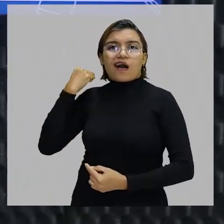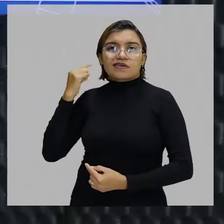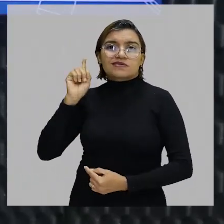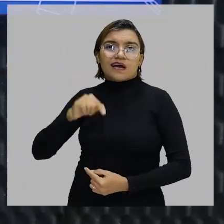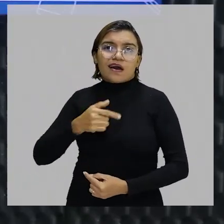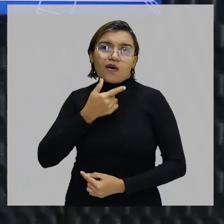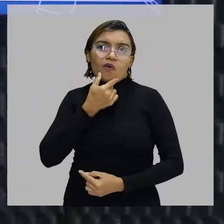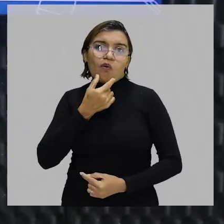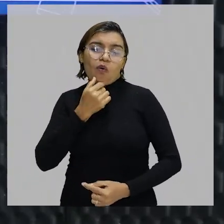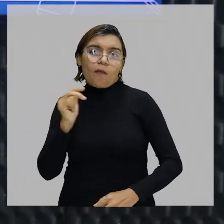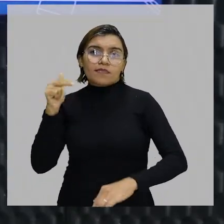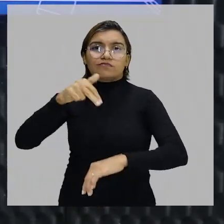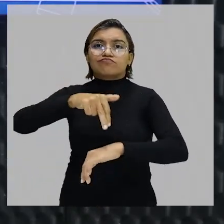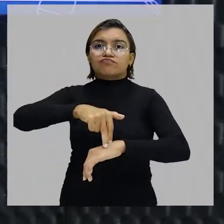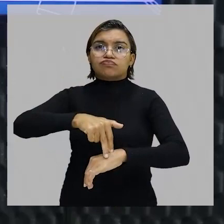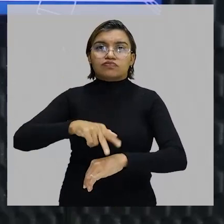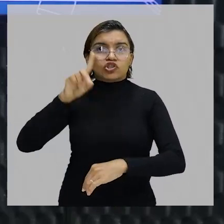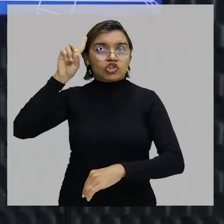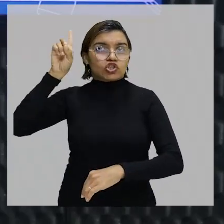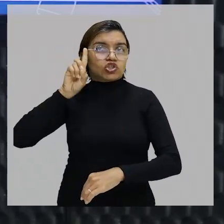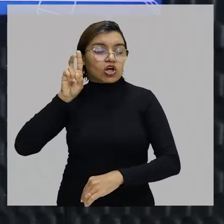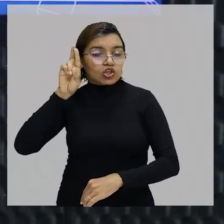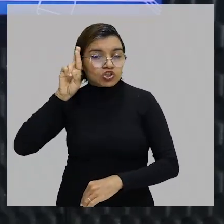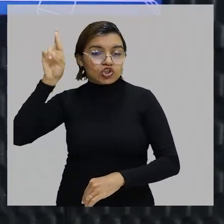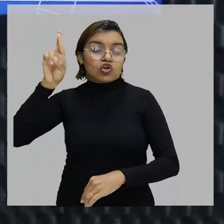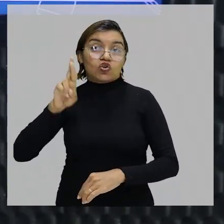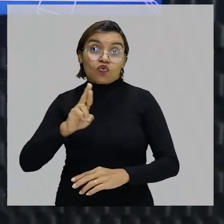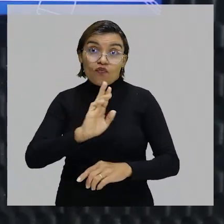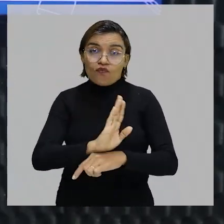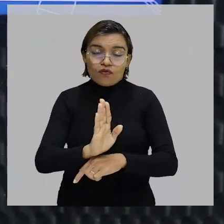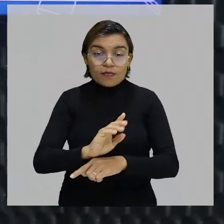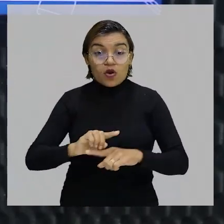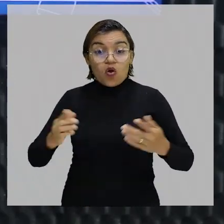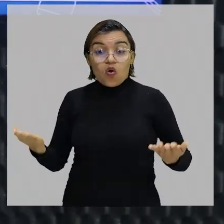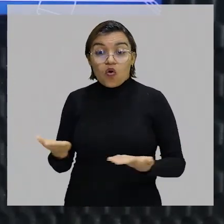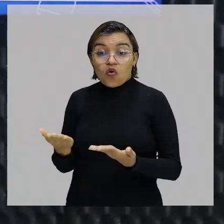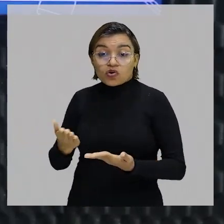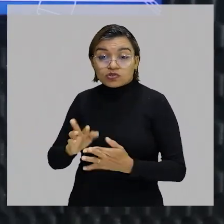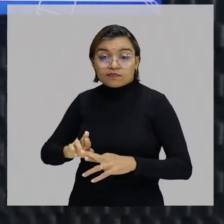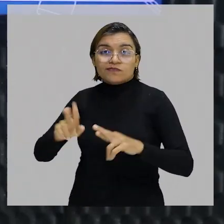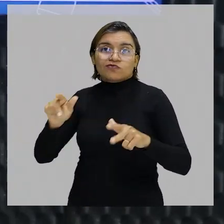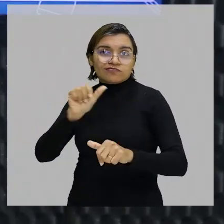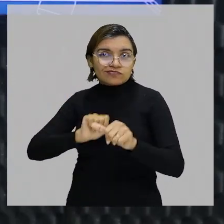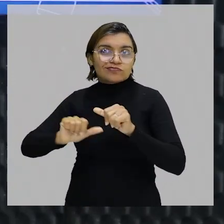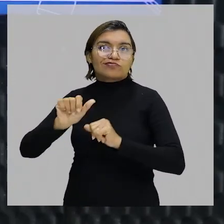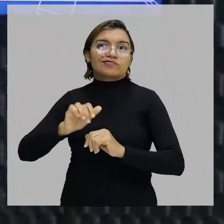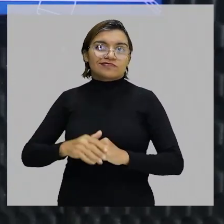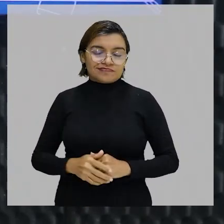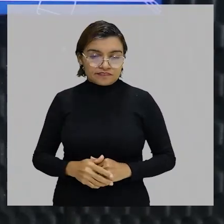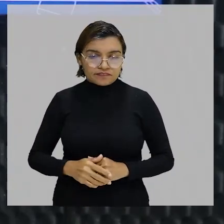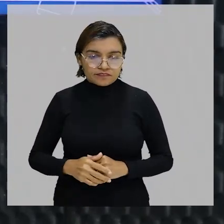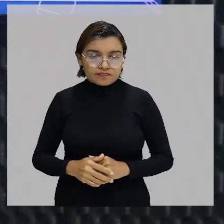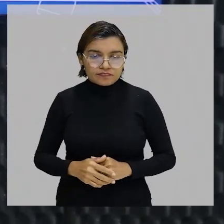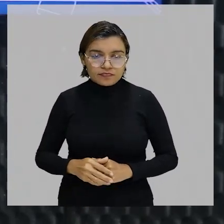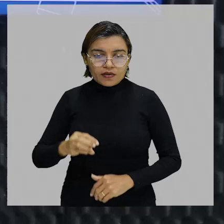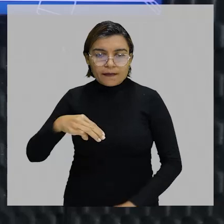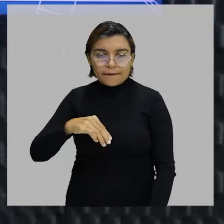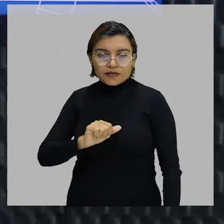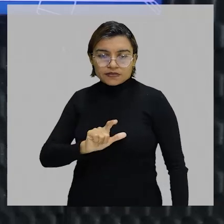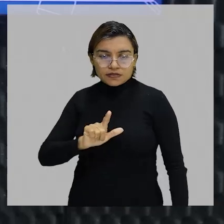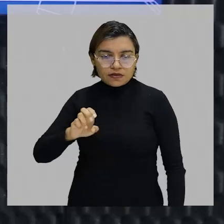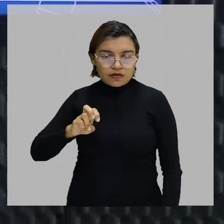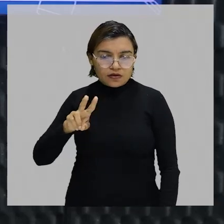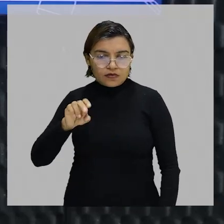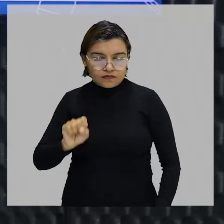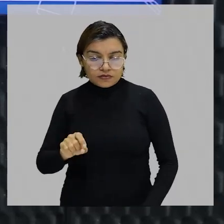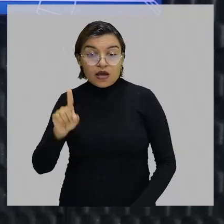brincando com essa ideia do aspecto feminino, da alegria, da diversão, sem peso. O Marcel V.S. L.,